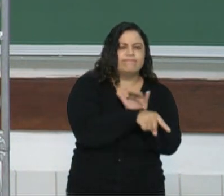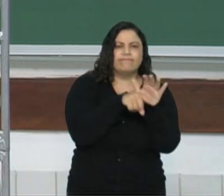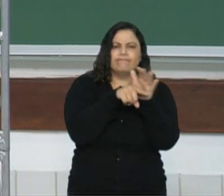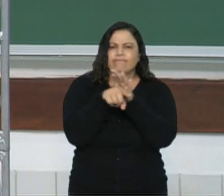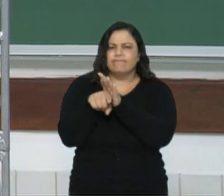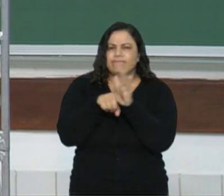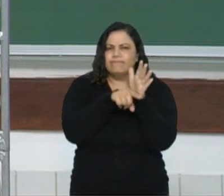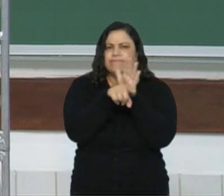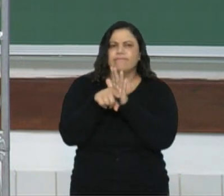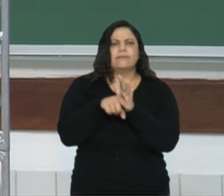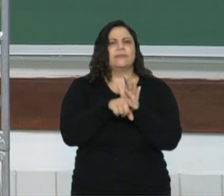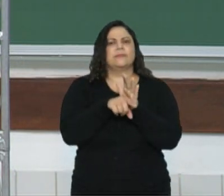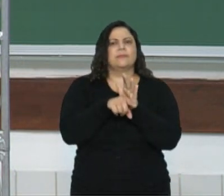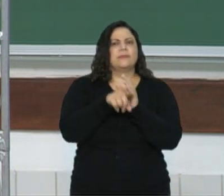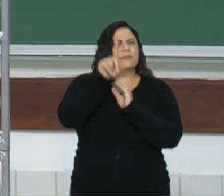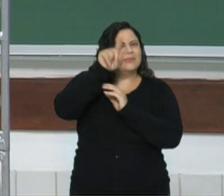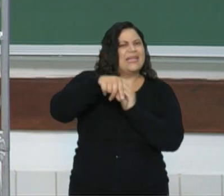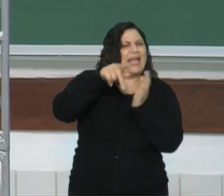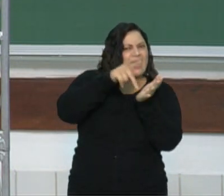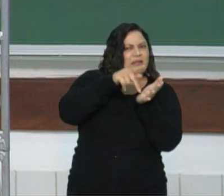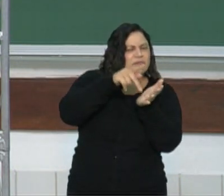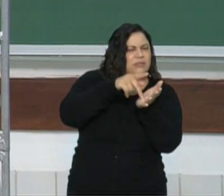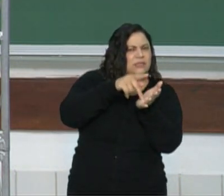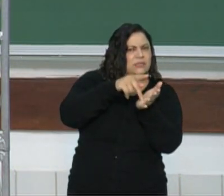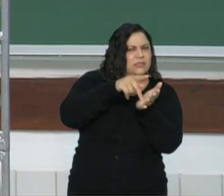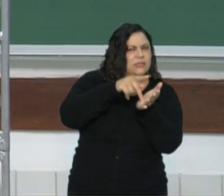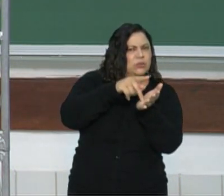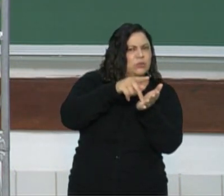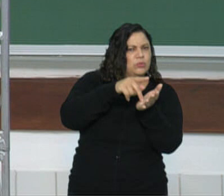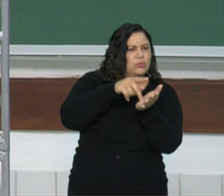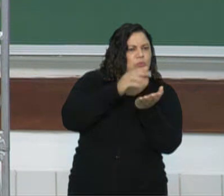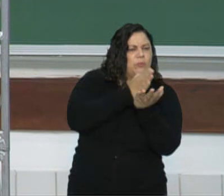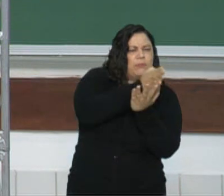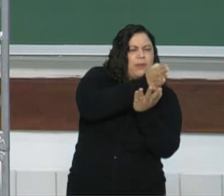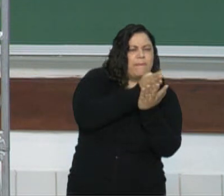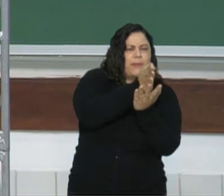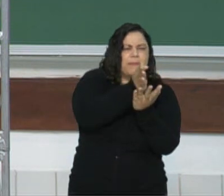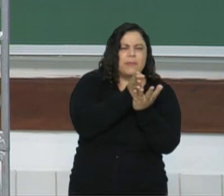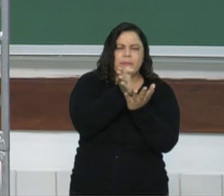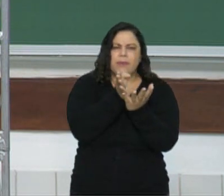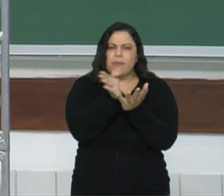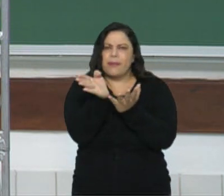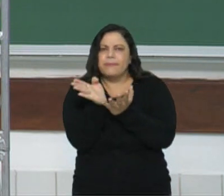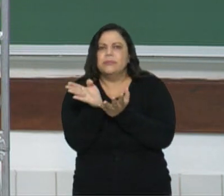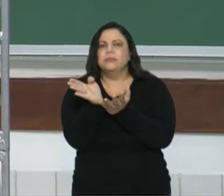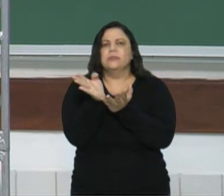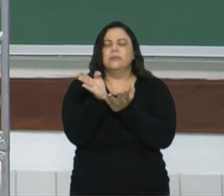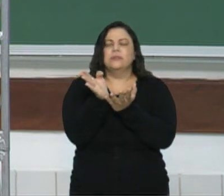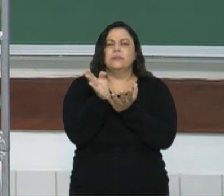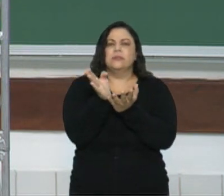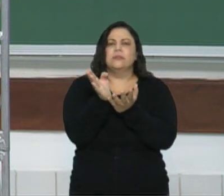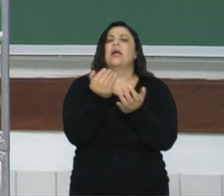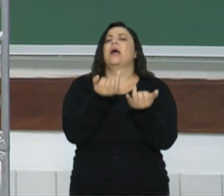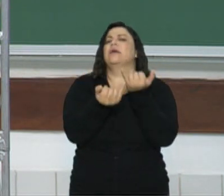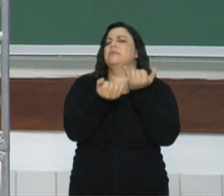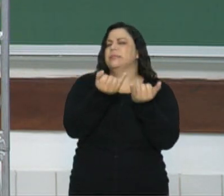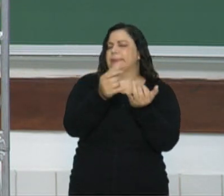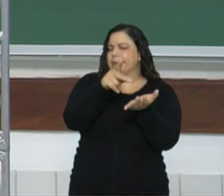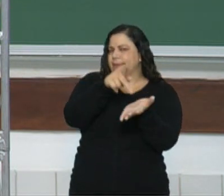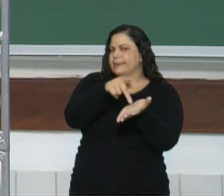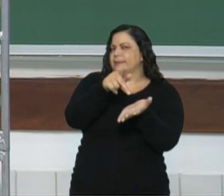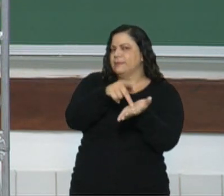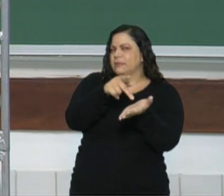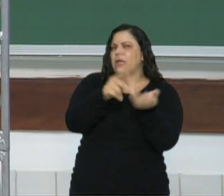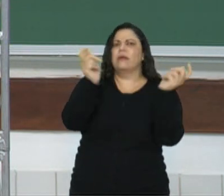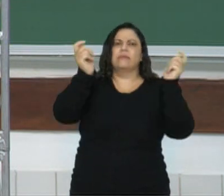verdadeiro. Então, quando eu olho por diversos meios e ainda assim me parece verdadeiro, então há